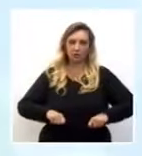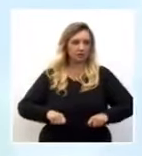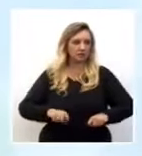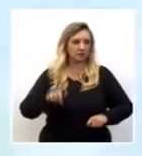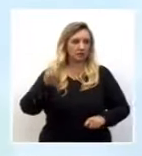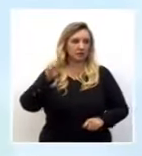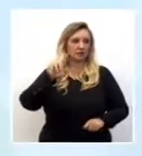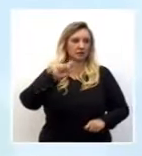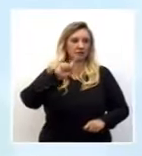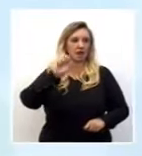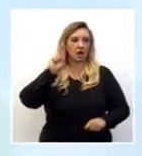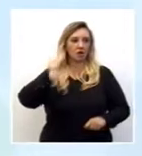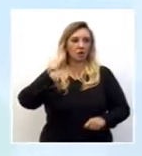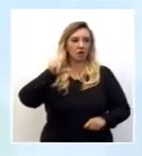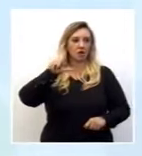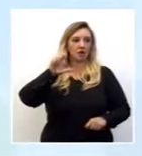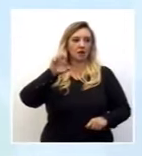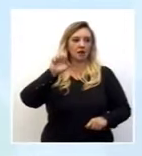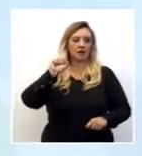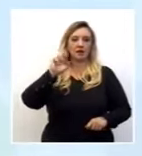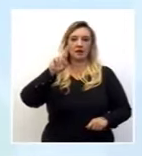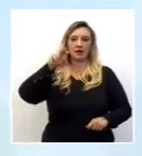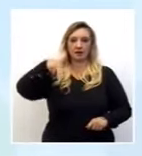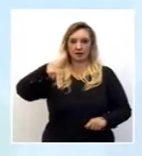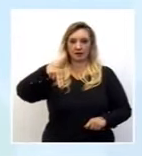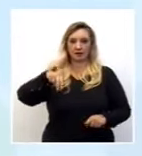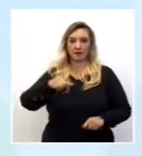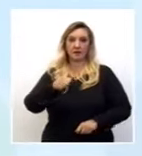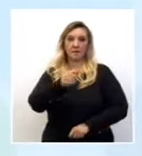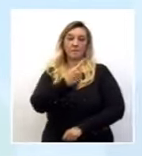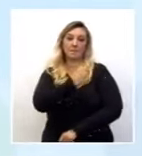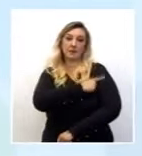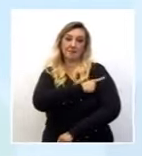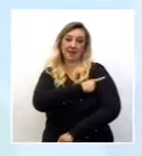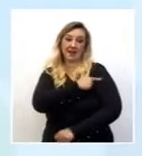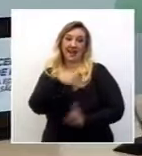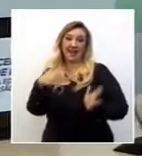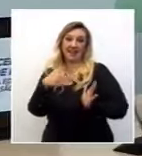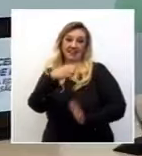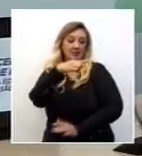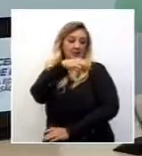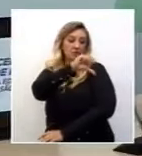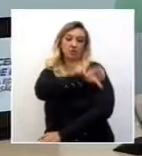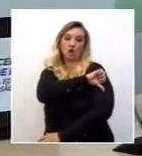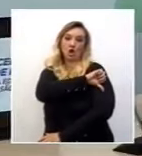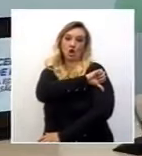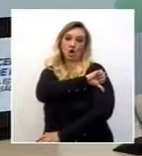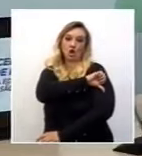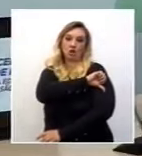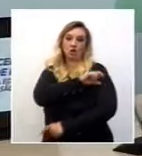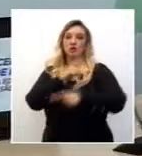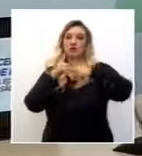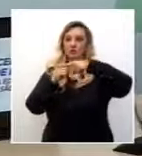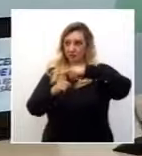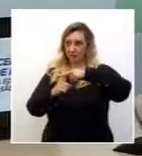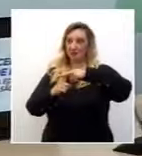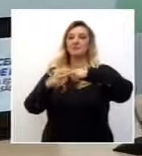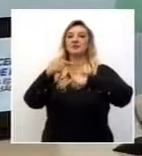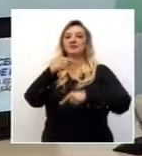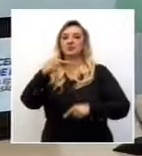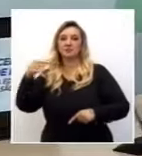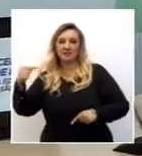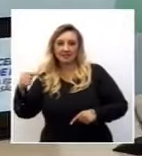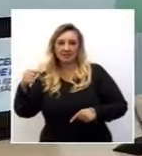Learn, esse é interessante, achei muito legal. Ele é do 1º até o 9º ano. Então tem atividade de soma, subtração, enfim, uma série